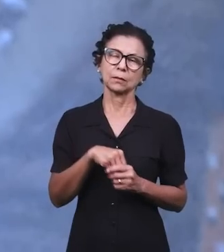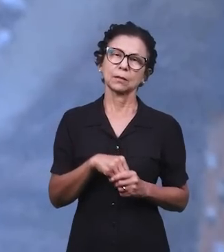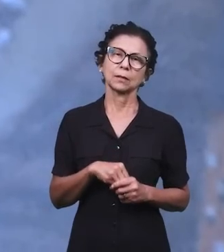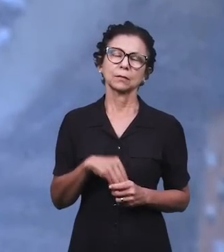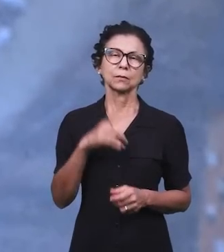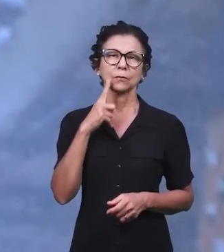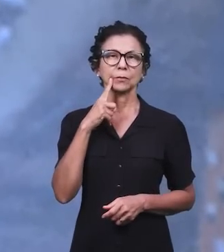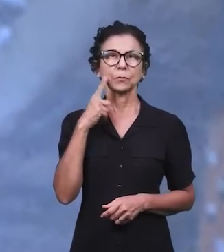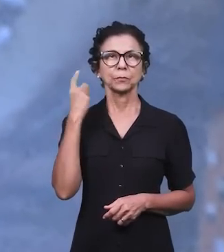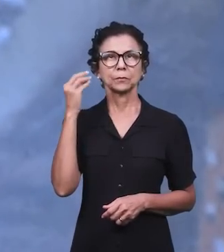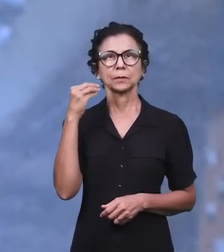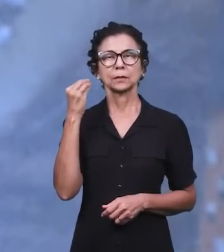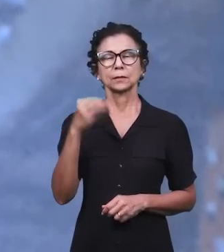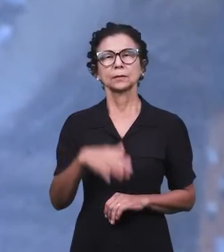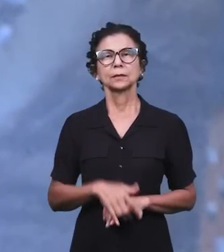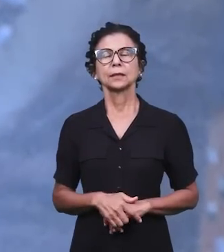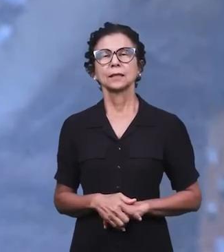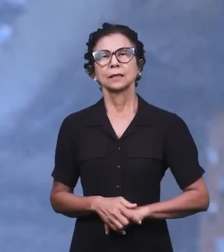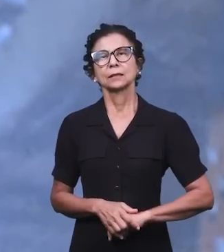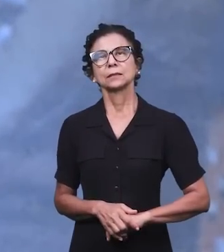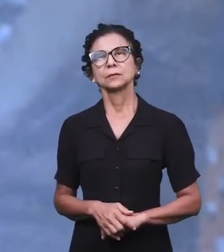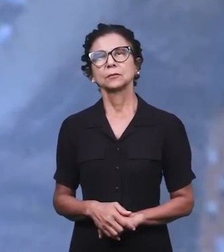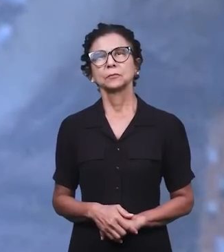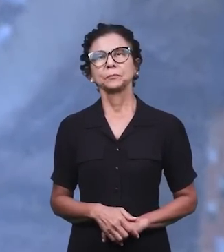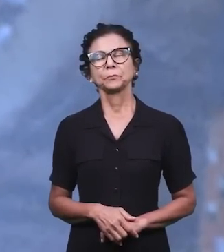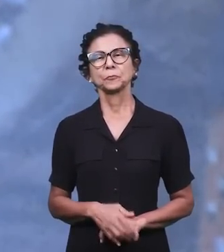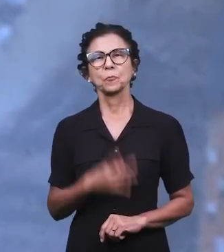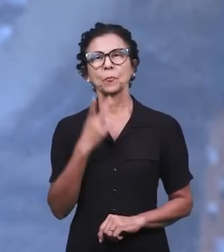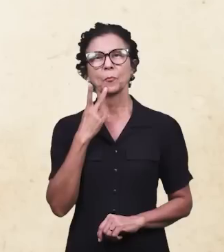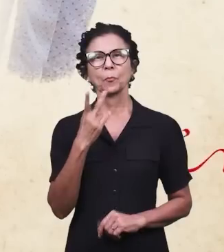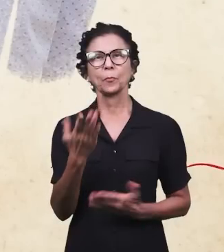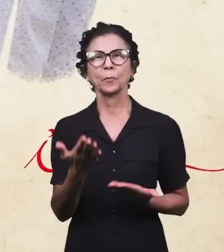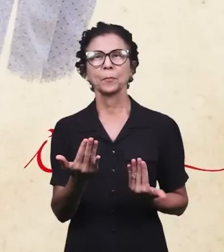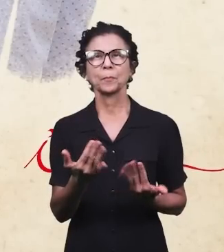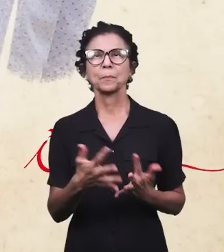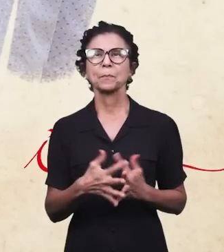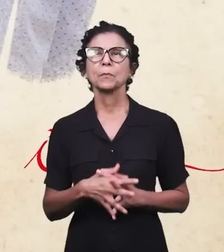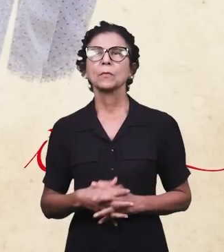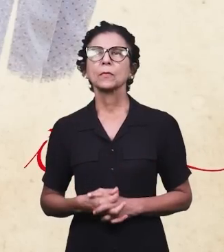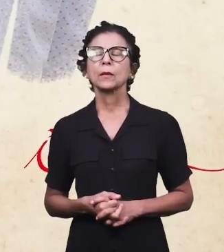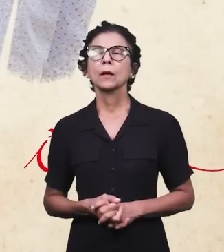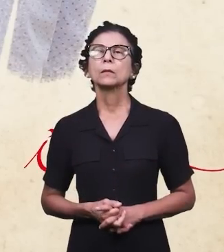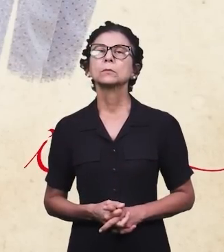nosso irmão Isaac Cabral. Então, fala, jovem.